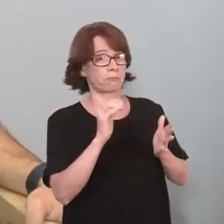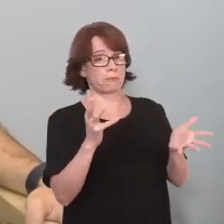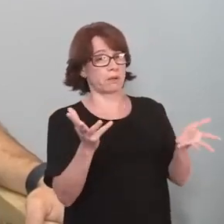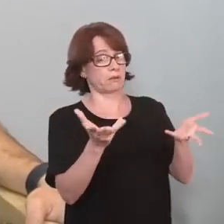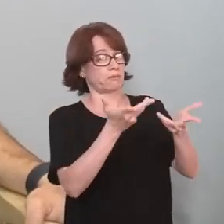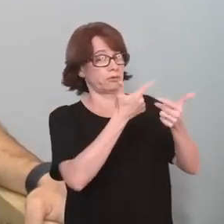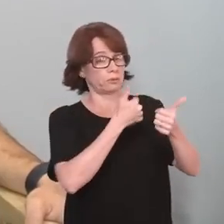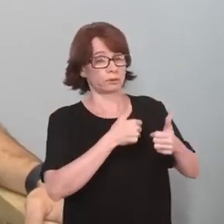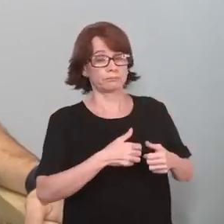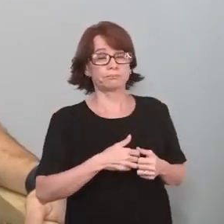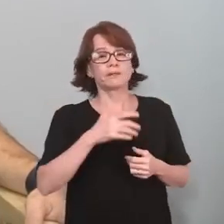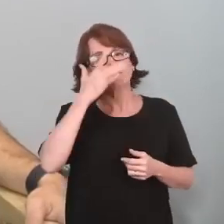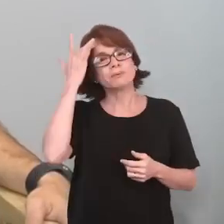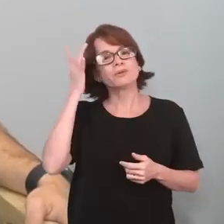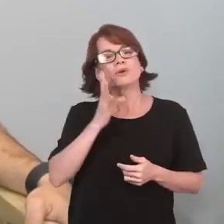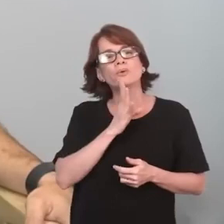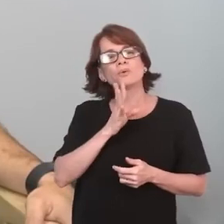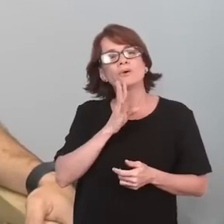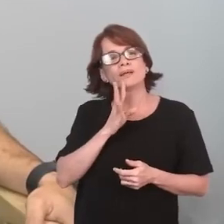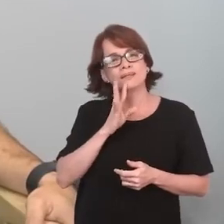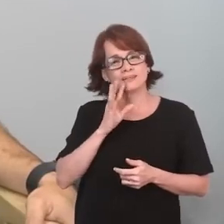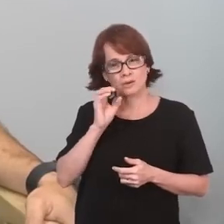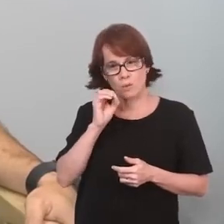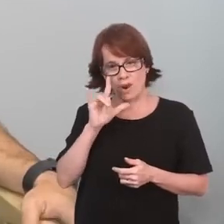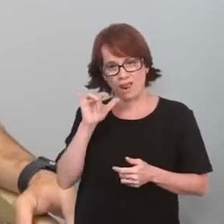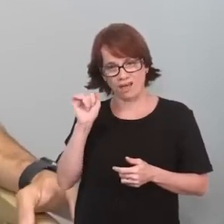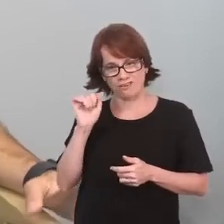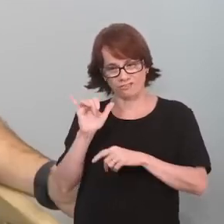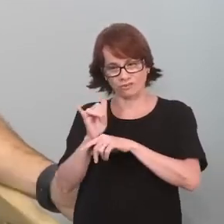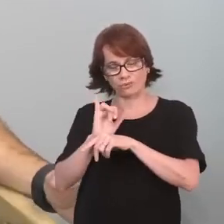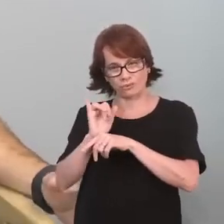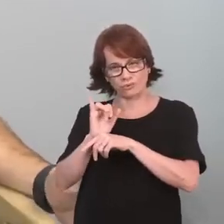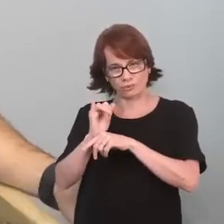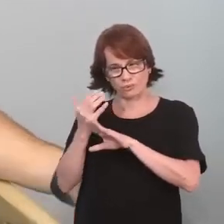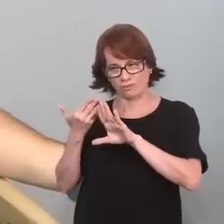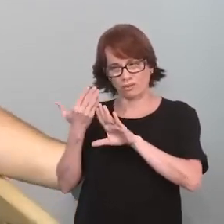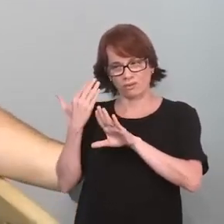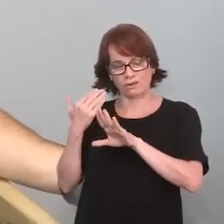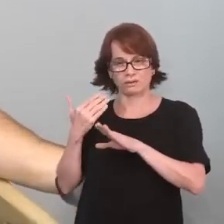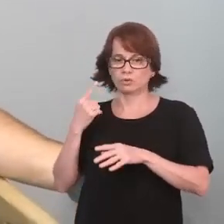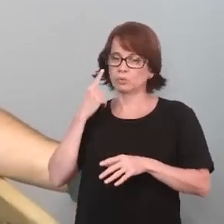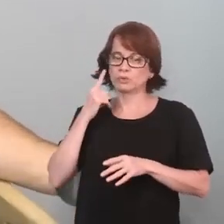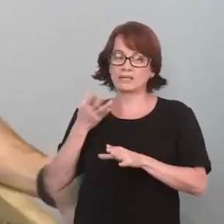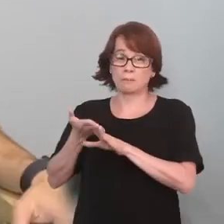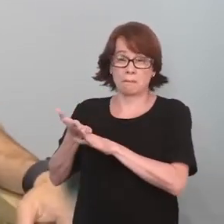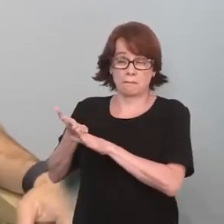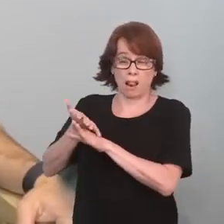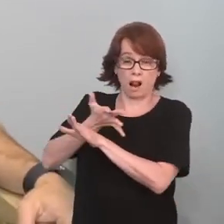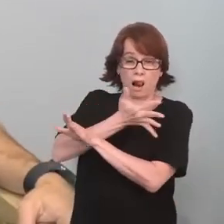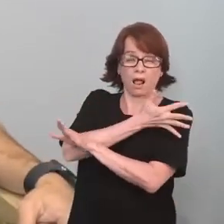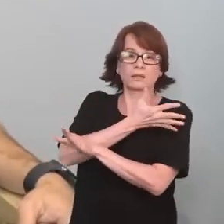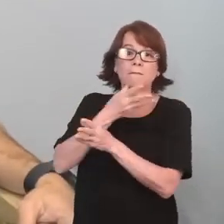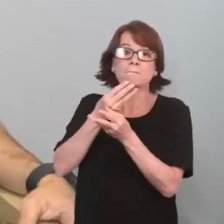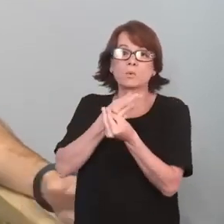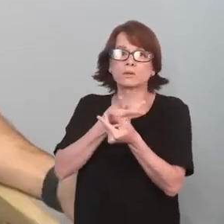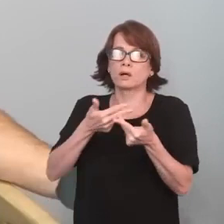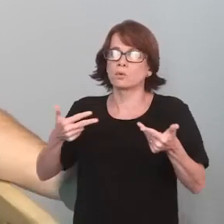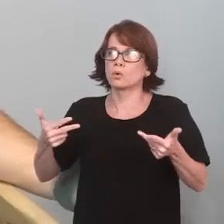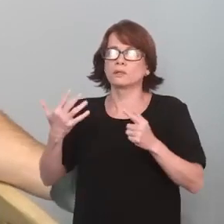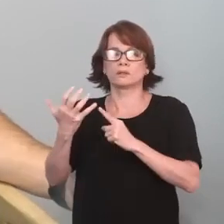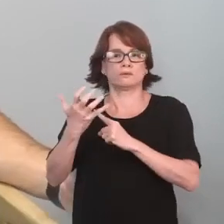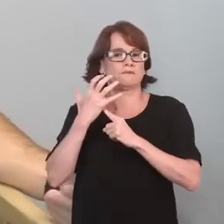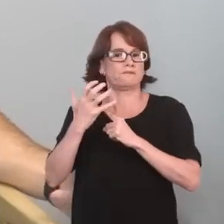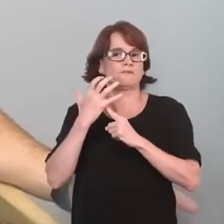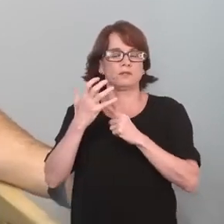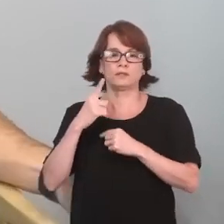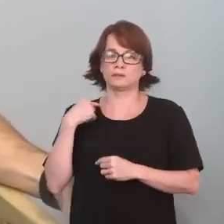que pegaram o finalzinho dele ali no YouTube e tal, não têm a dimensão da obra que ele deixou e de como essa